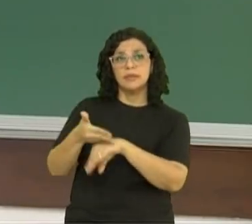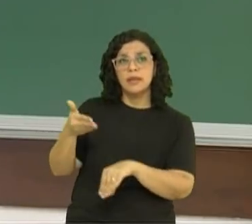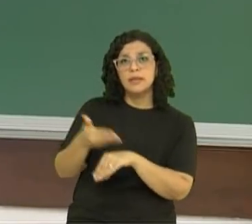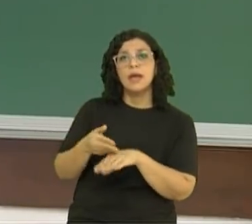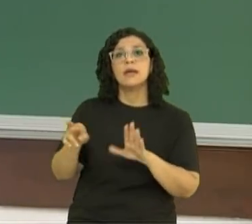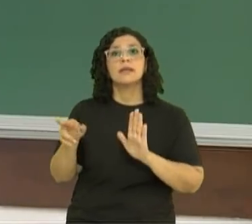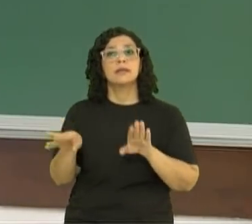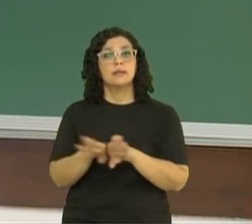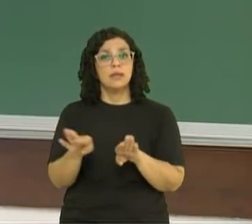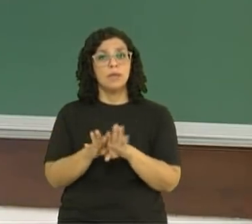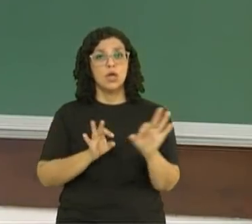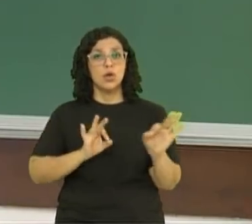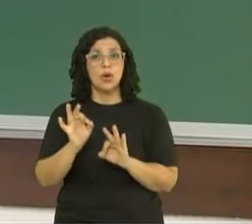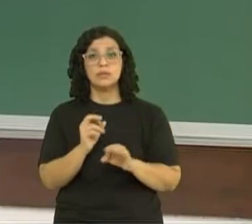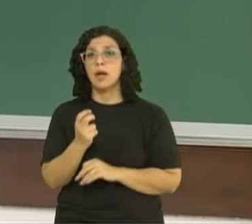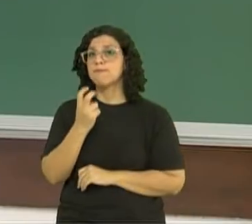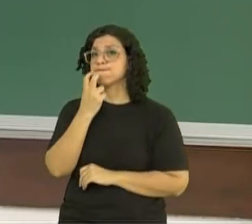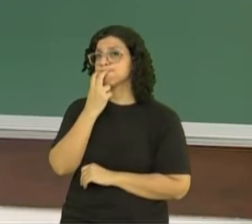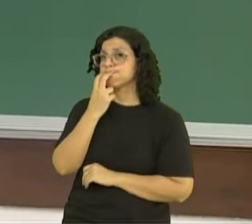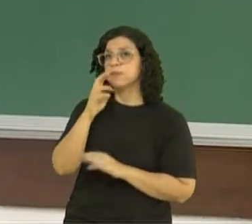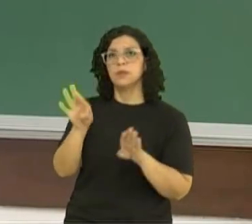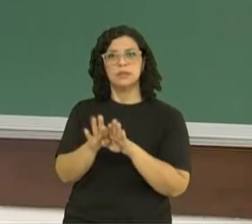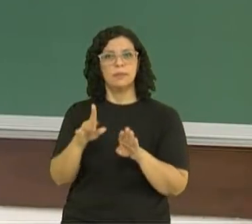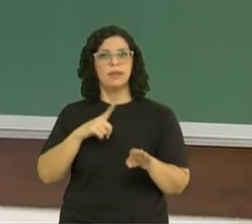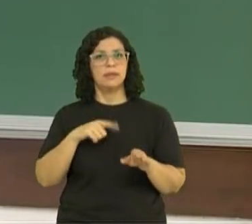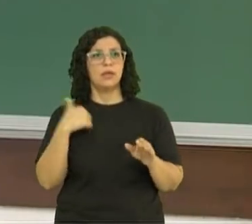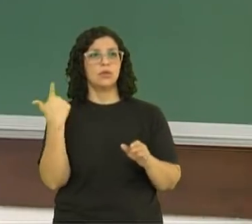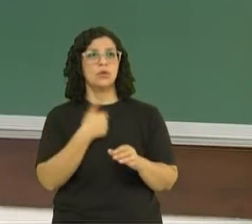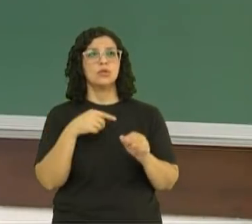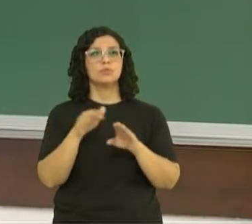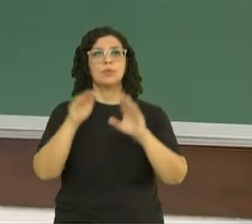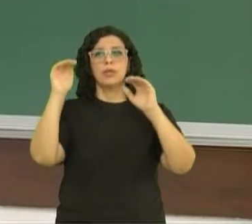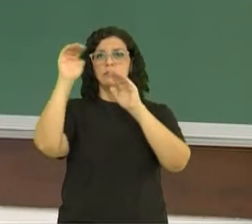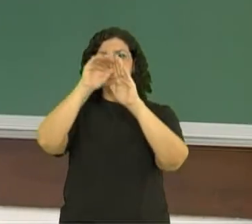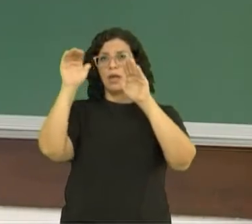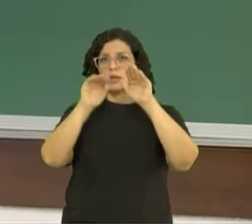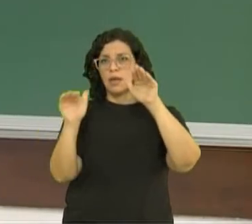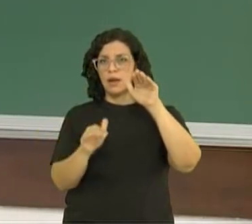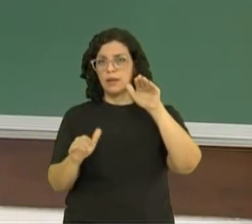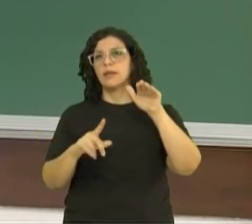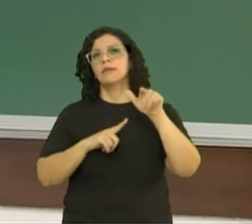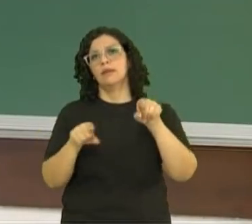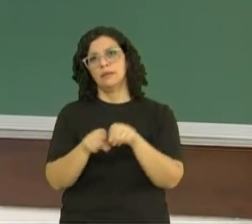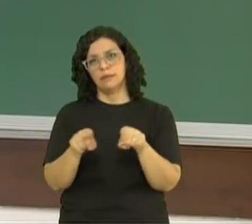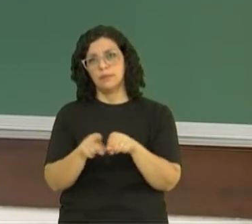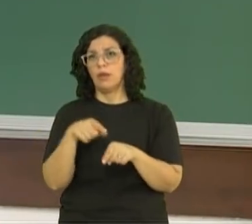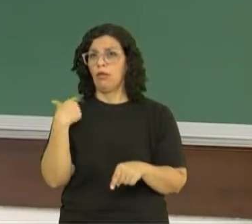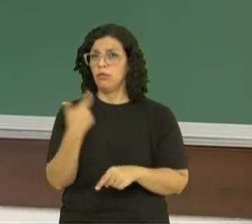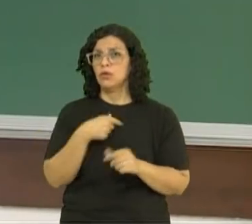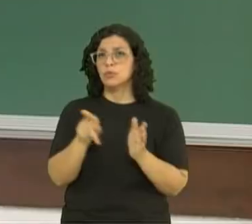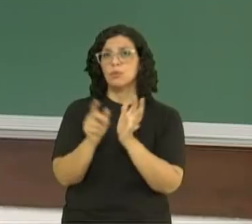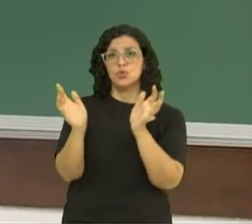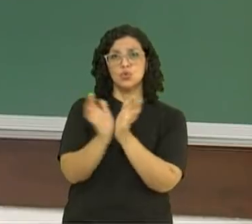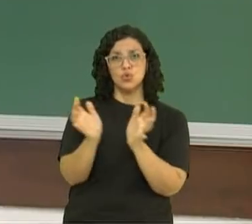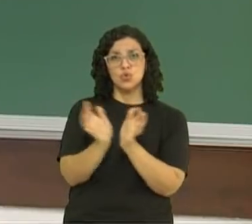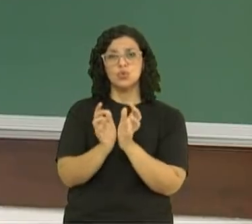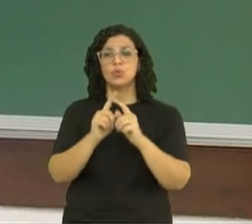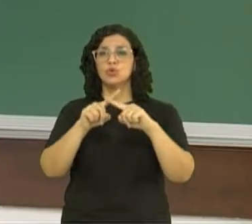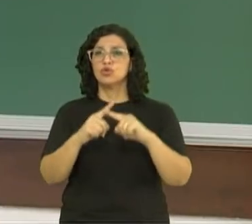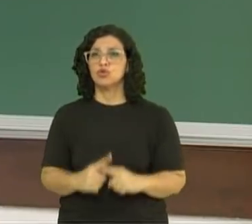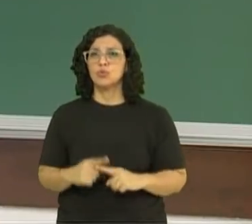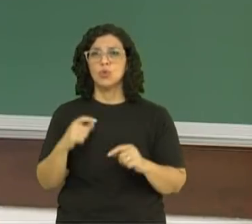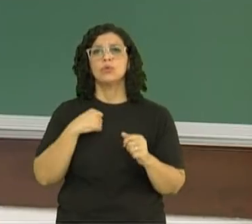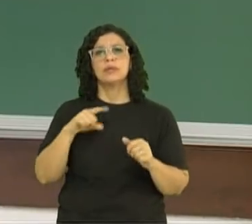e regulamentar a arbitragem, né? E, como falei, né, vai ter hierarquia, né? Então, é justamente essa a ideia das entidades do